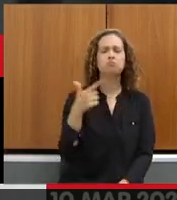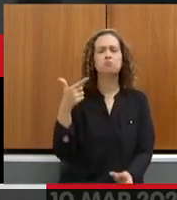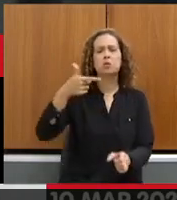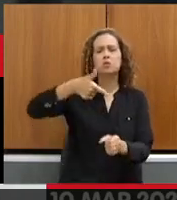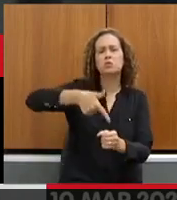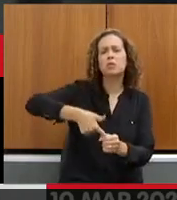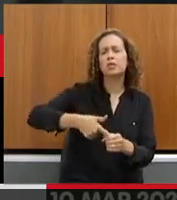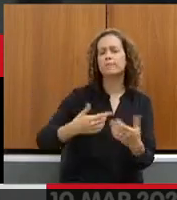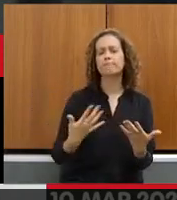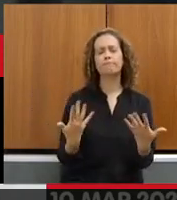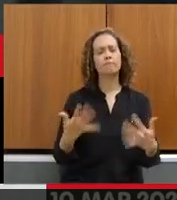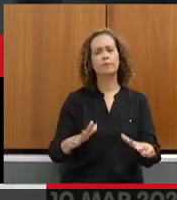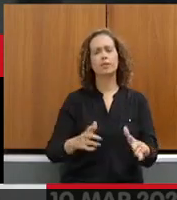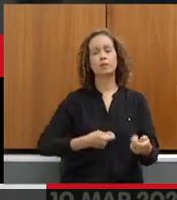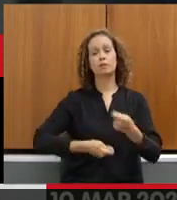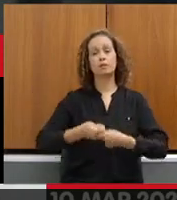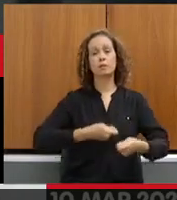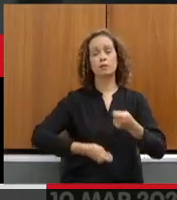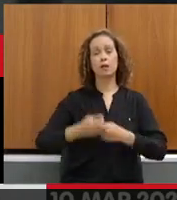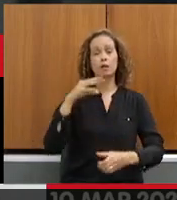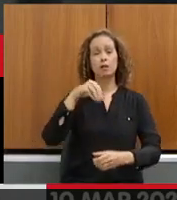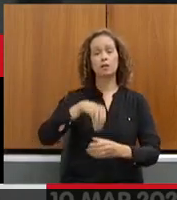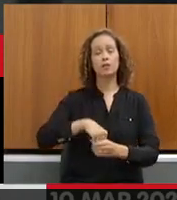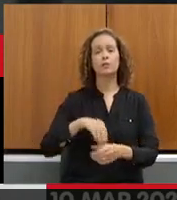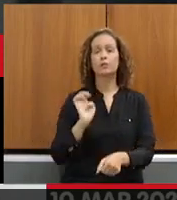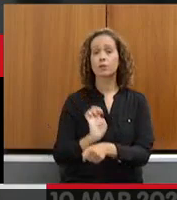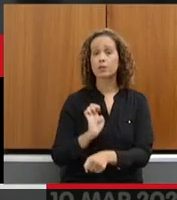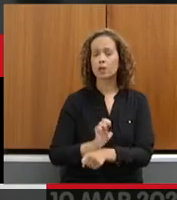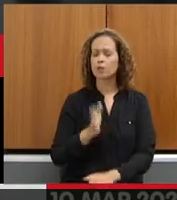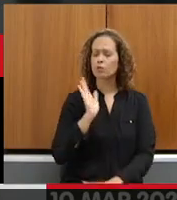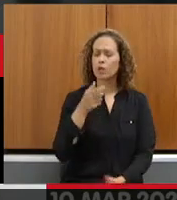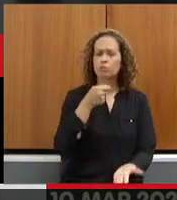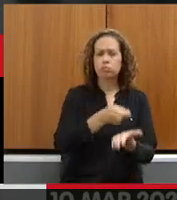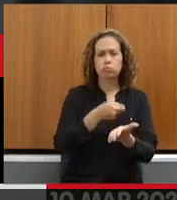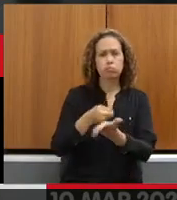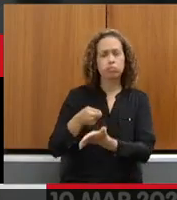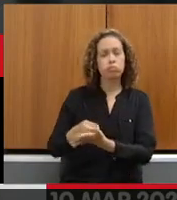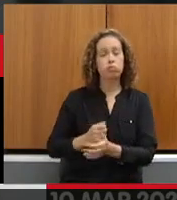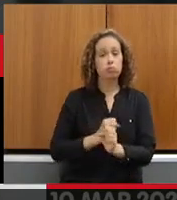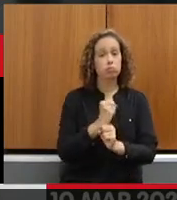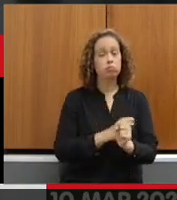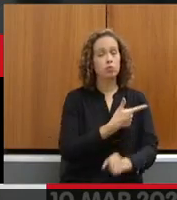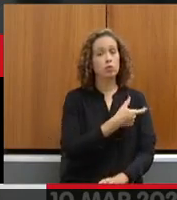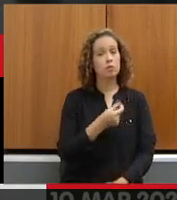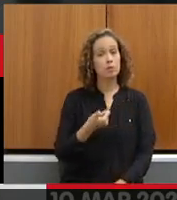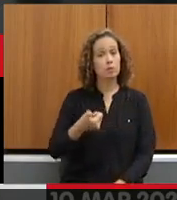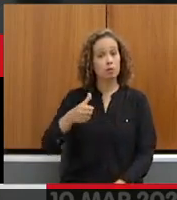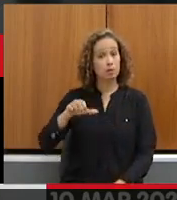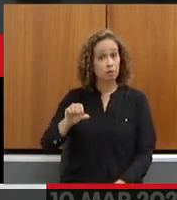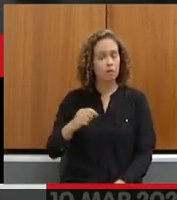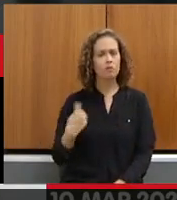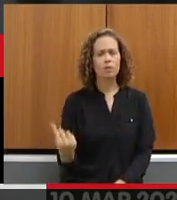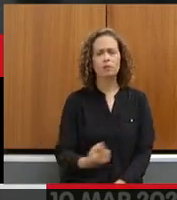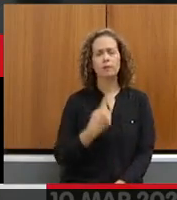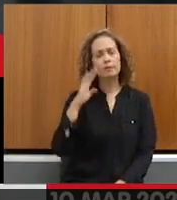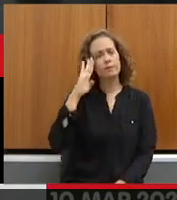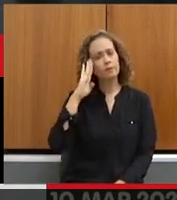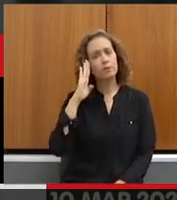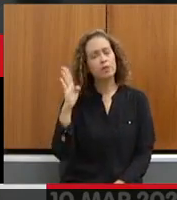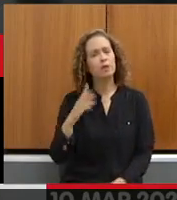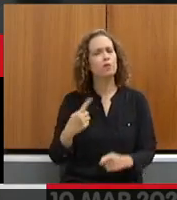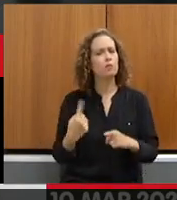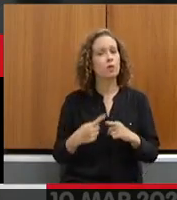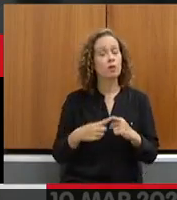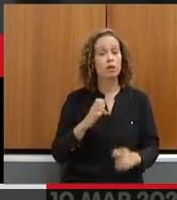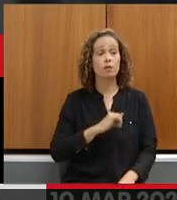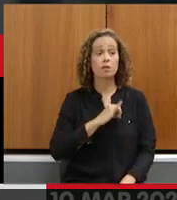queria negociar com estado e nós que estamos isso tudo em 2019 isso para nós foi fundamental que se